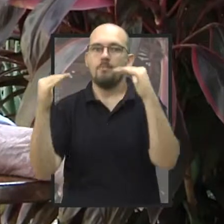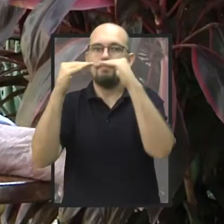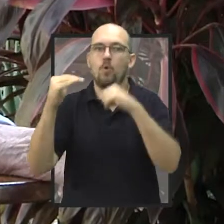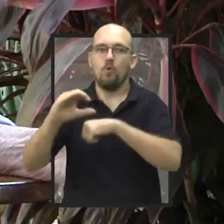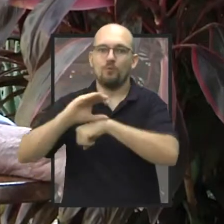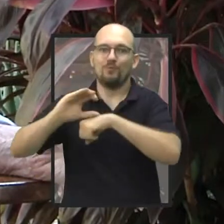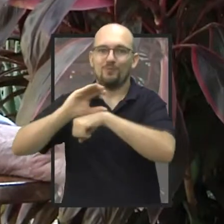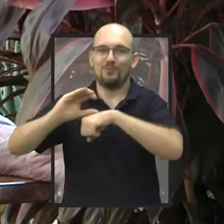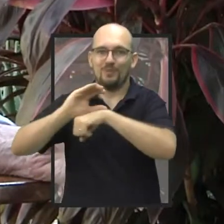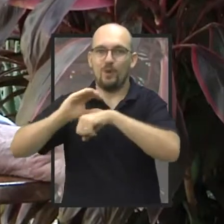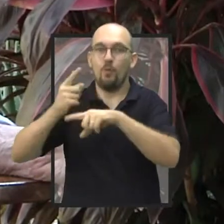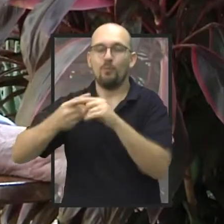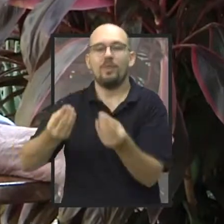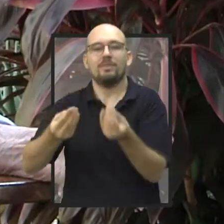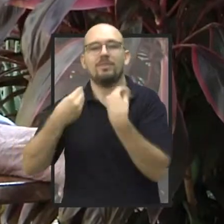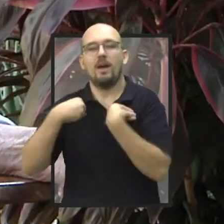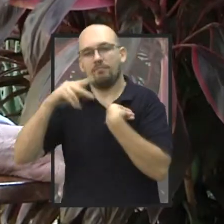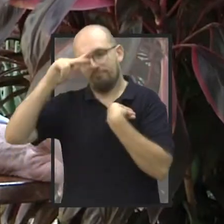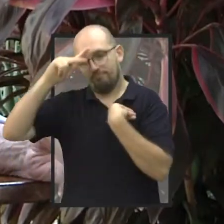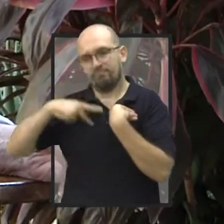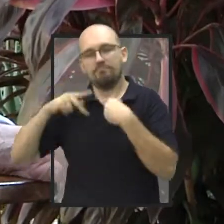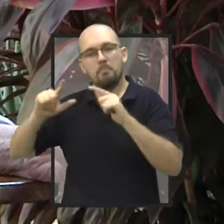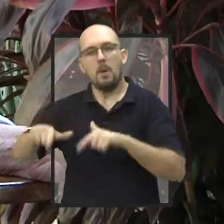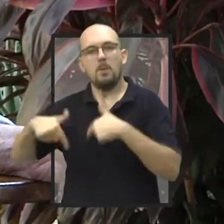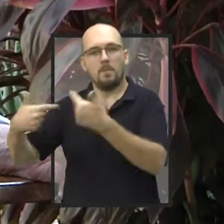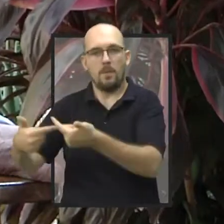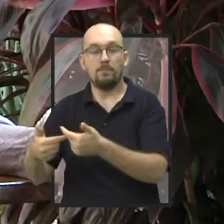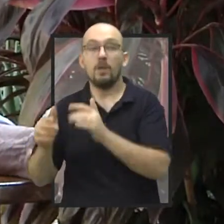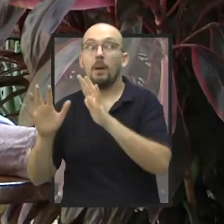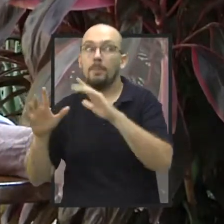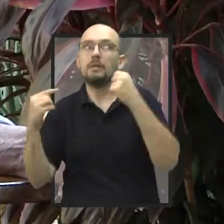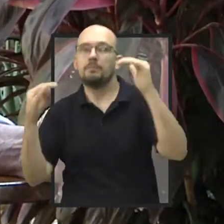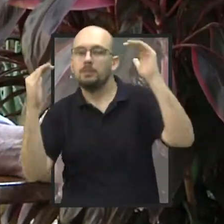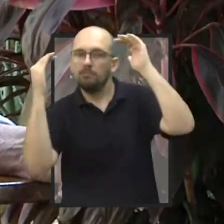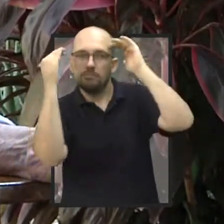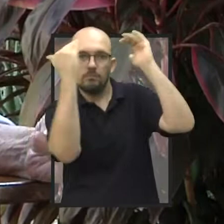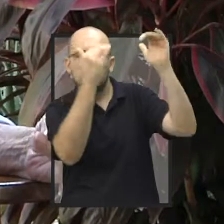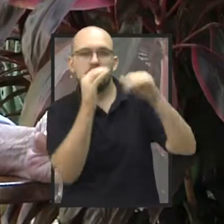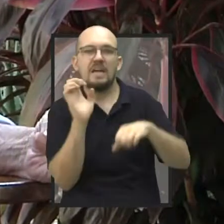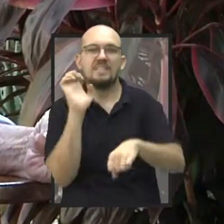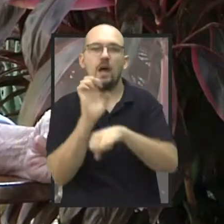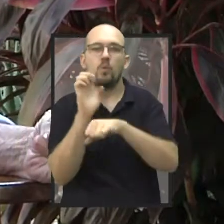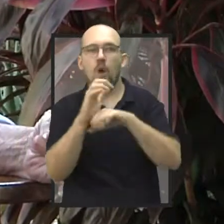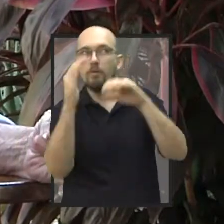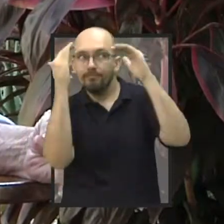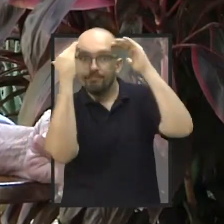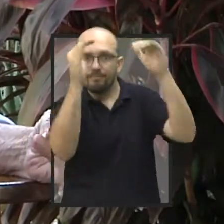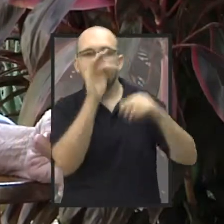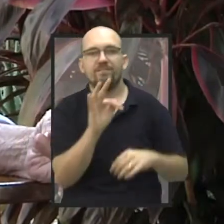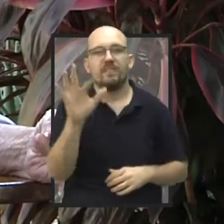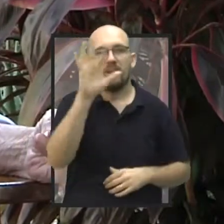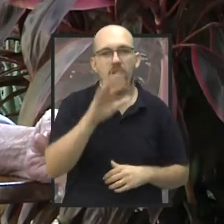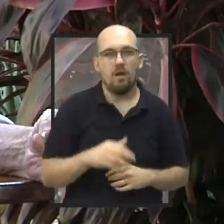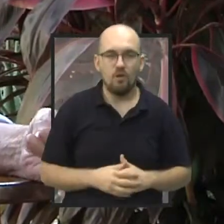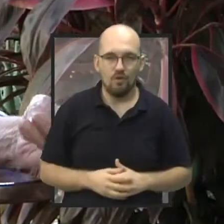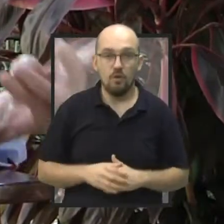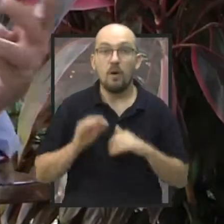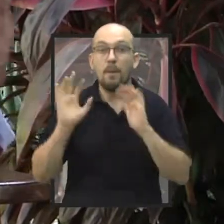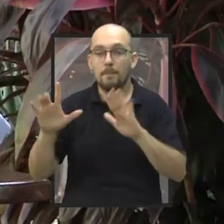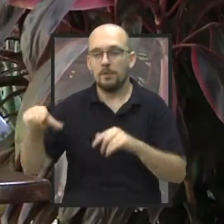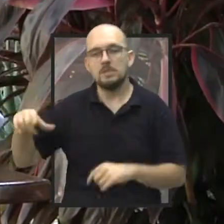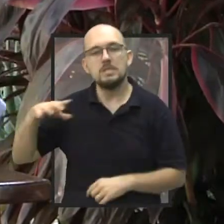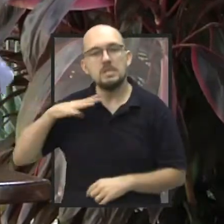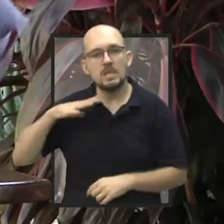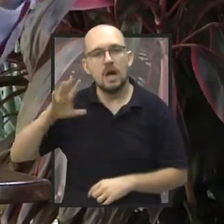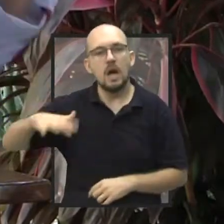poderes constitucionais, desde que obedecida às decisões estaduais e federais. Só que o município